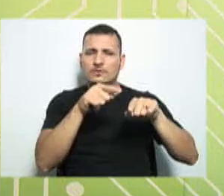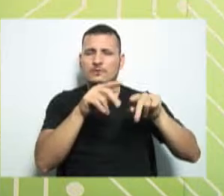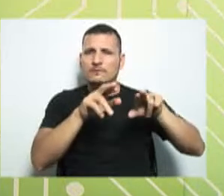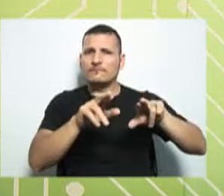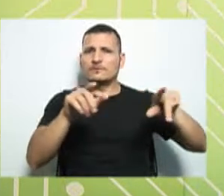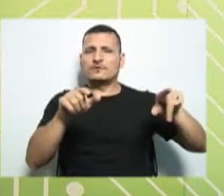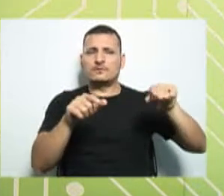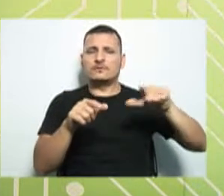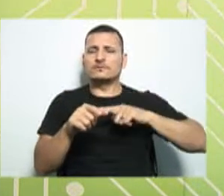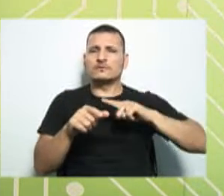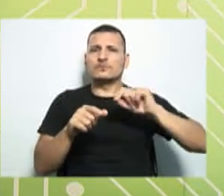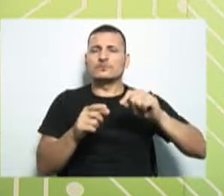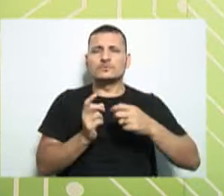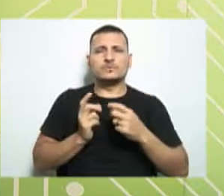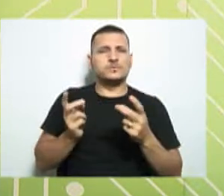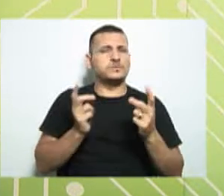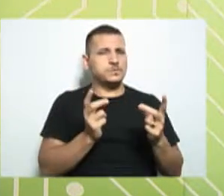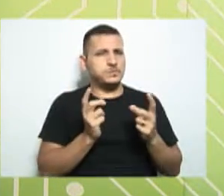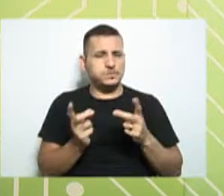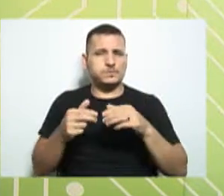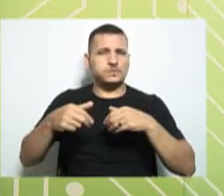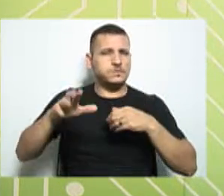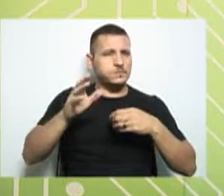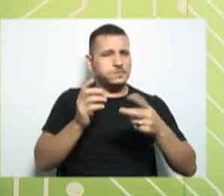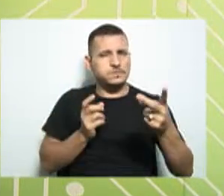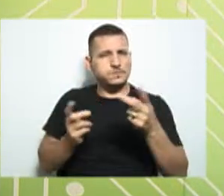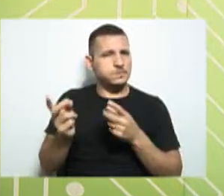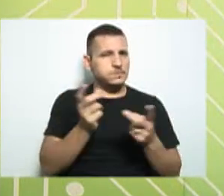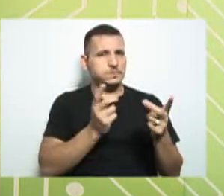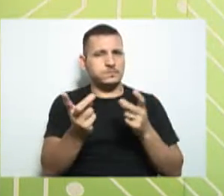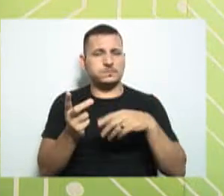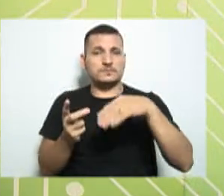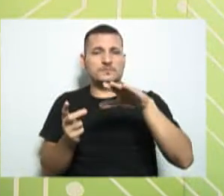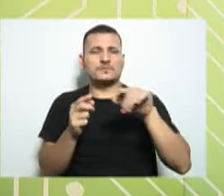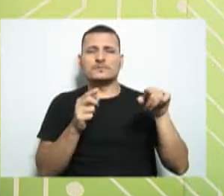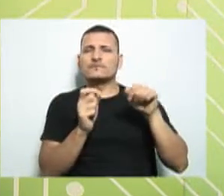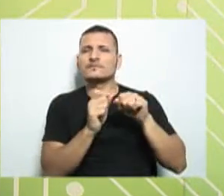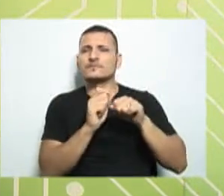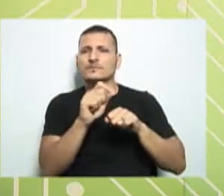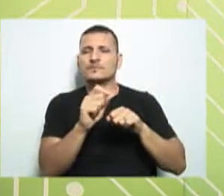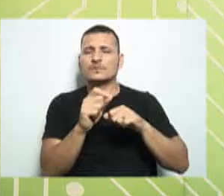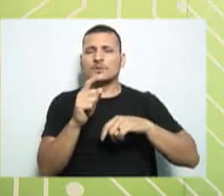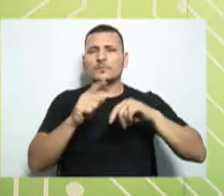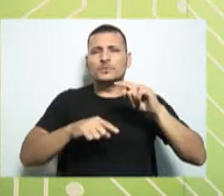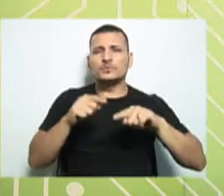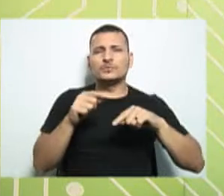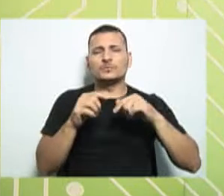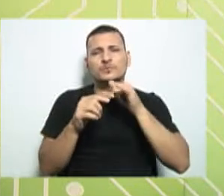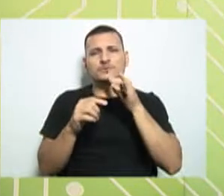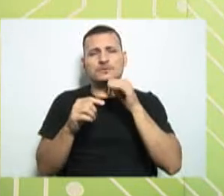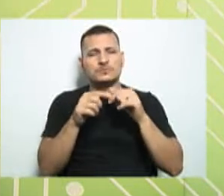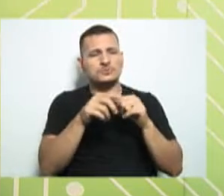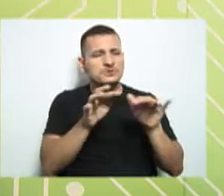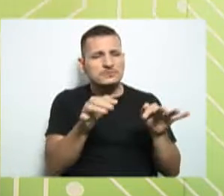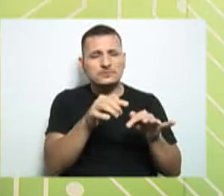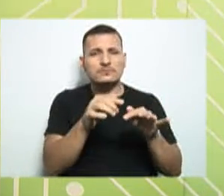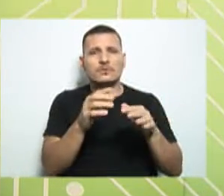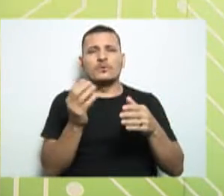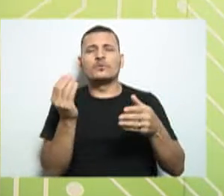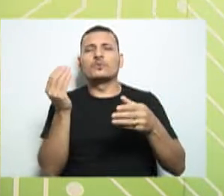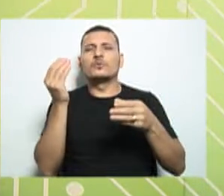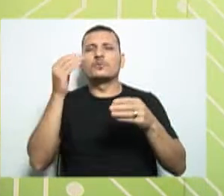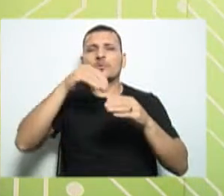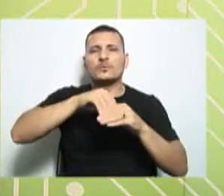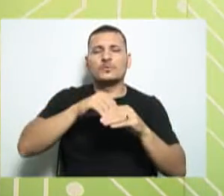uma saída maior. Eles estão fazendo o quê? Os produtos que são um pouco mais diferenciados, tipo queijos, eles colocam queijos